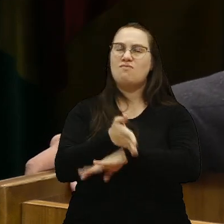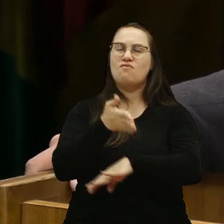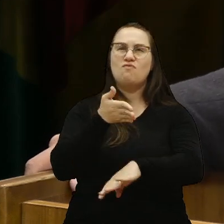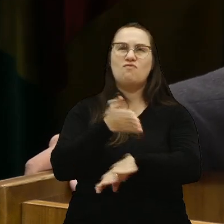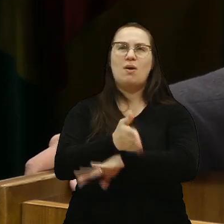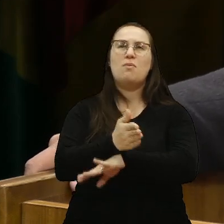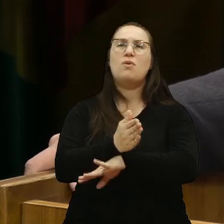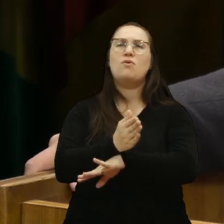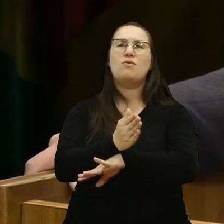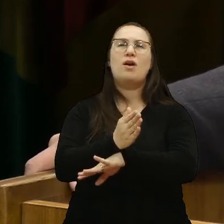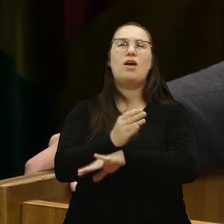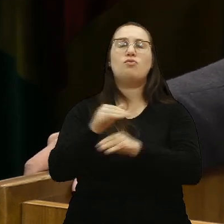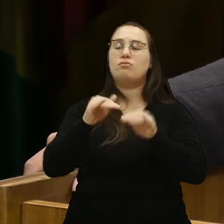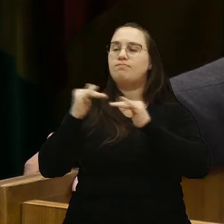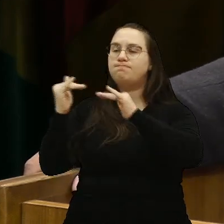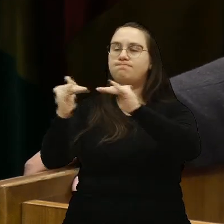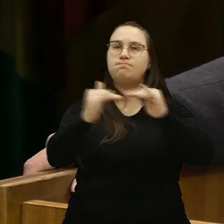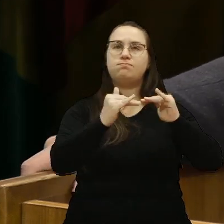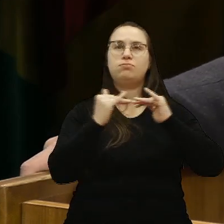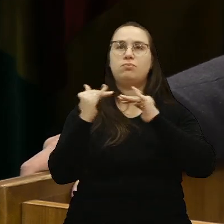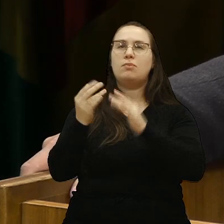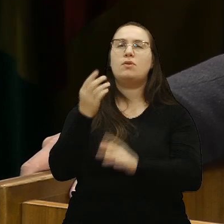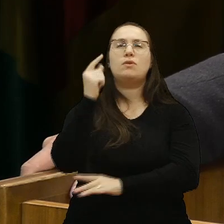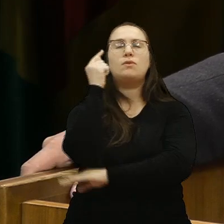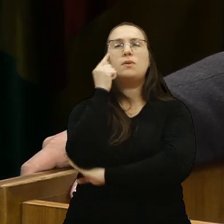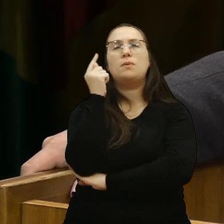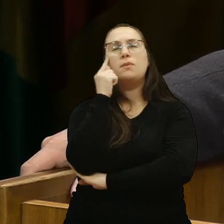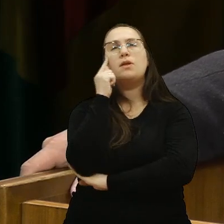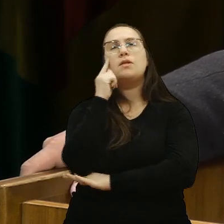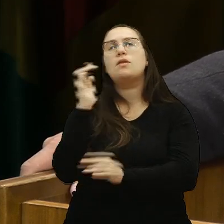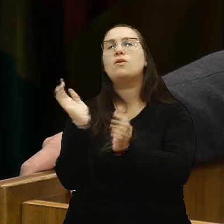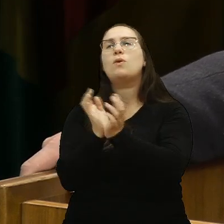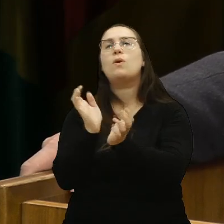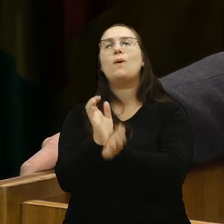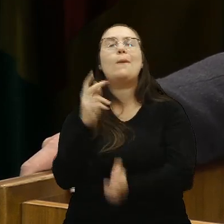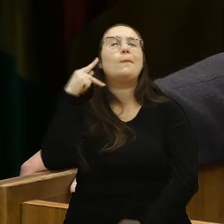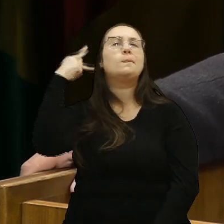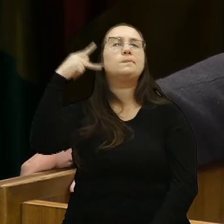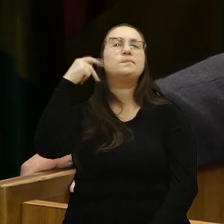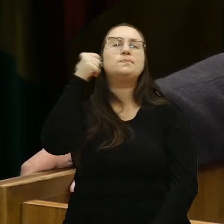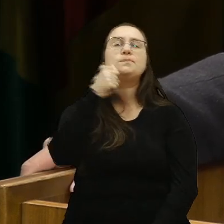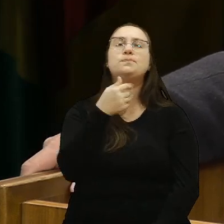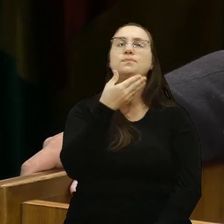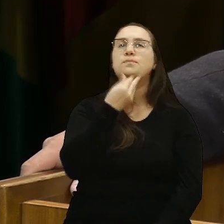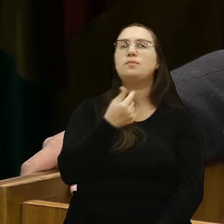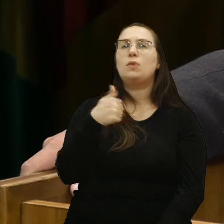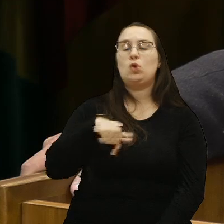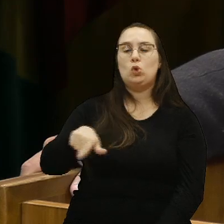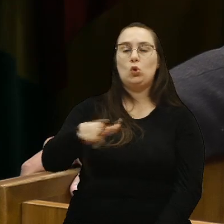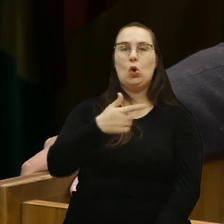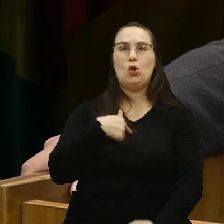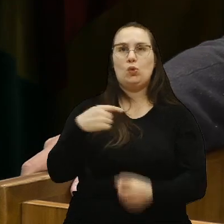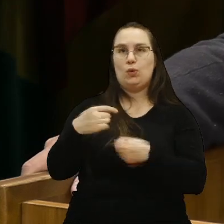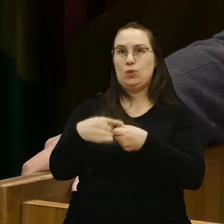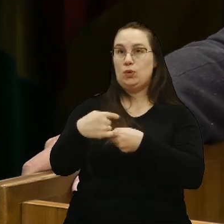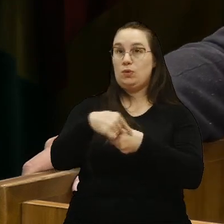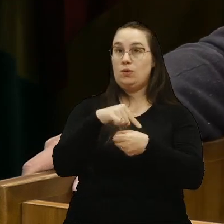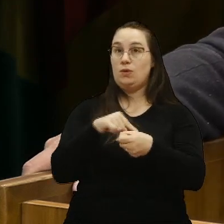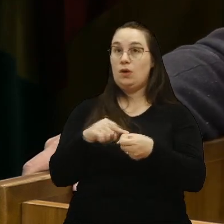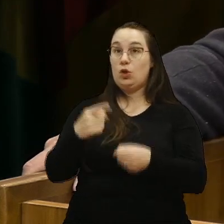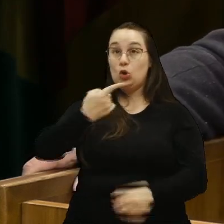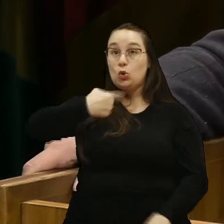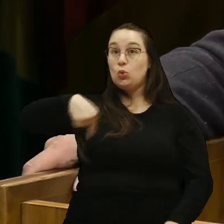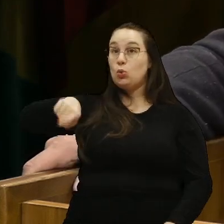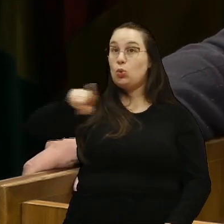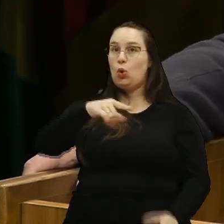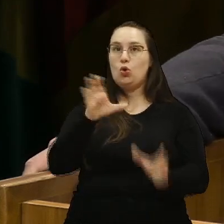certamente com unanimidade. Mas eu fico pensando, colegas vereadores e vereadoras, será que nós, enquanto cidade, e eu estou falando nós